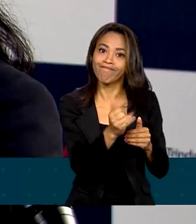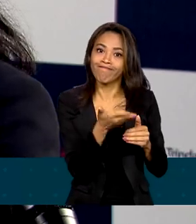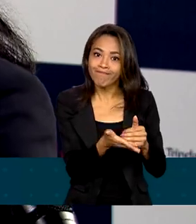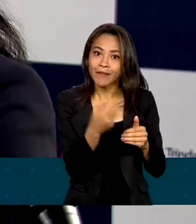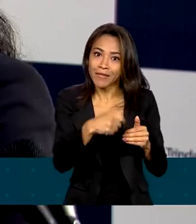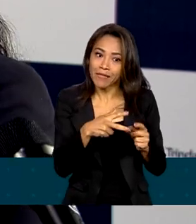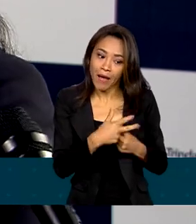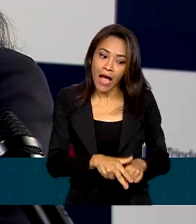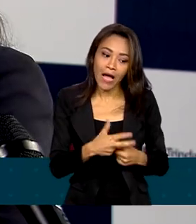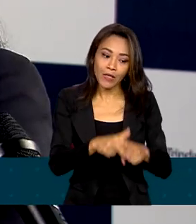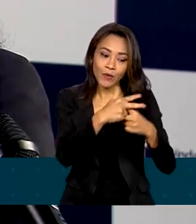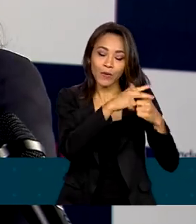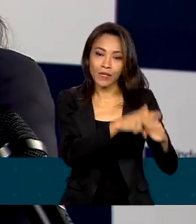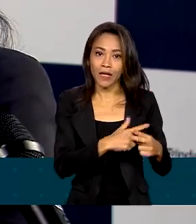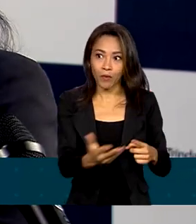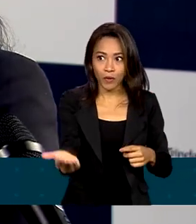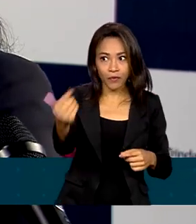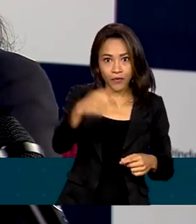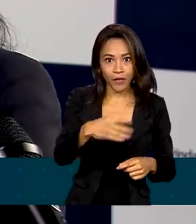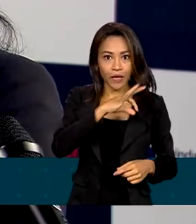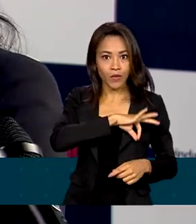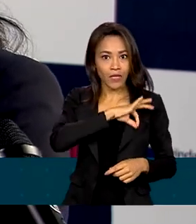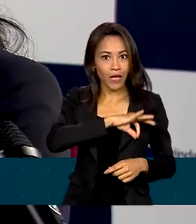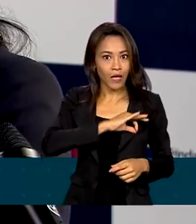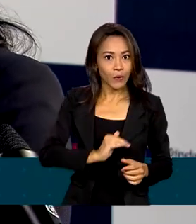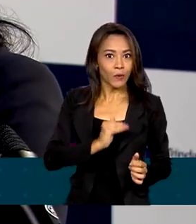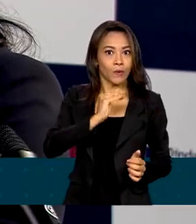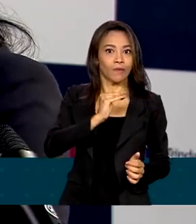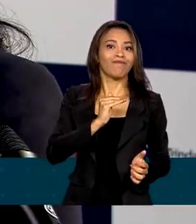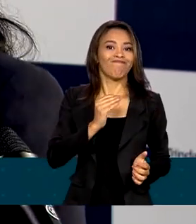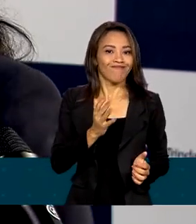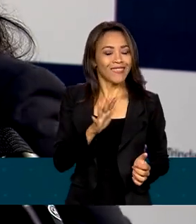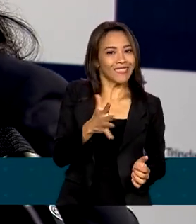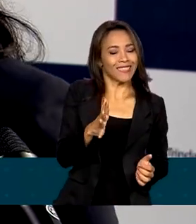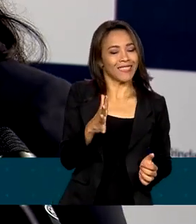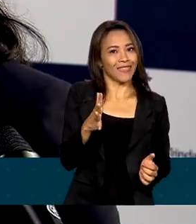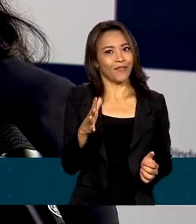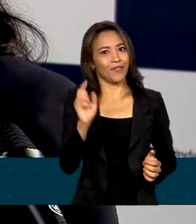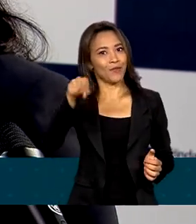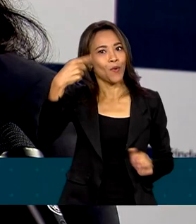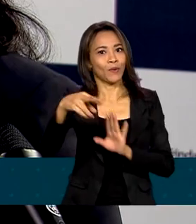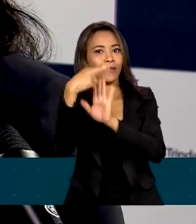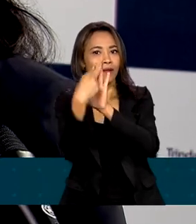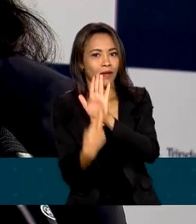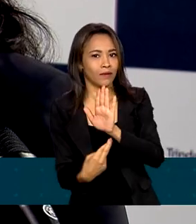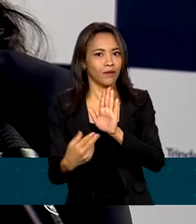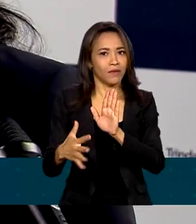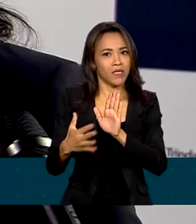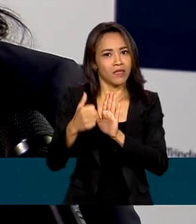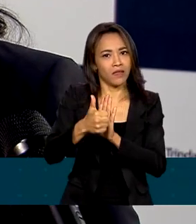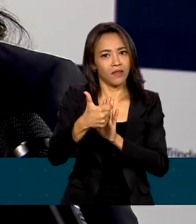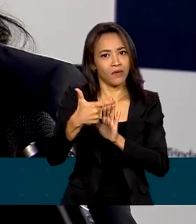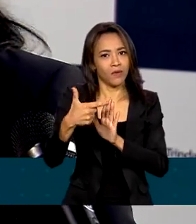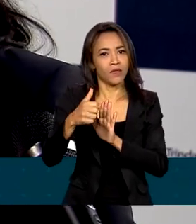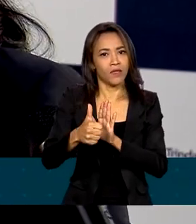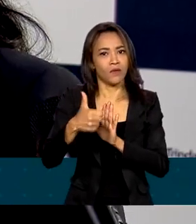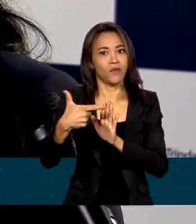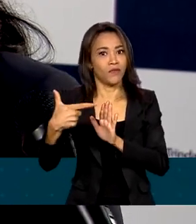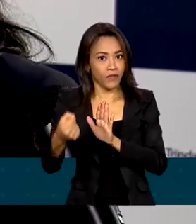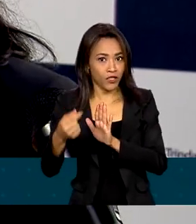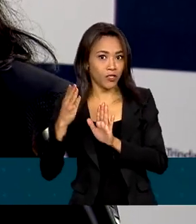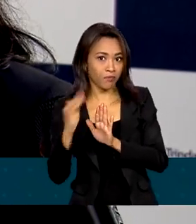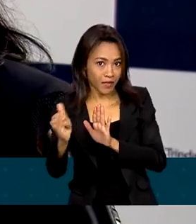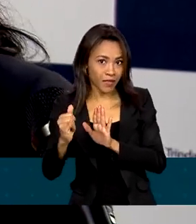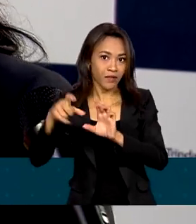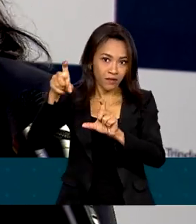um ajuste quando o salário mínimo vier, e chegaremos aí, talvez no próximo relatório, algo em torno de 120 bi de déficit. Nós estamos